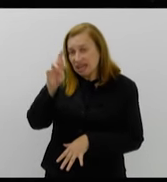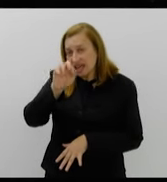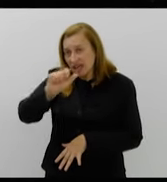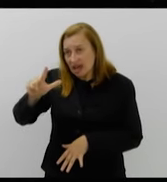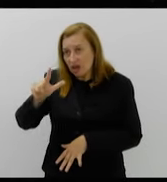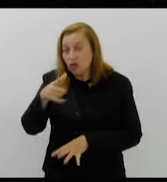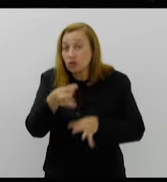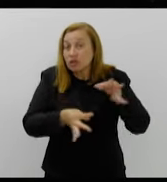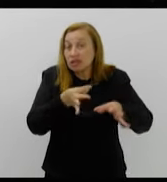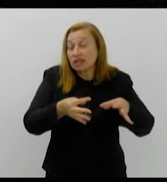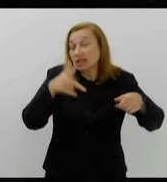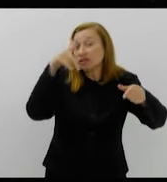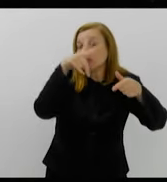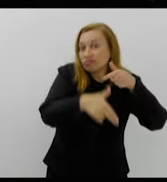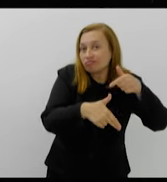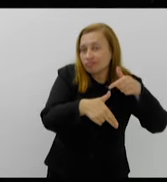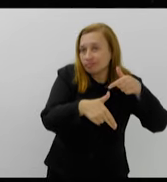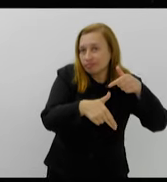tratamentos